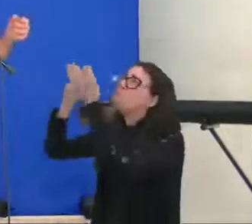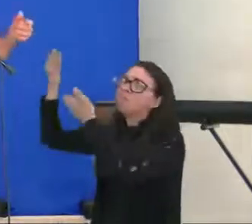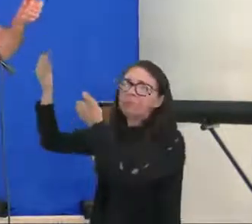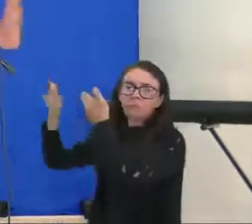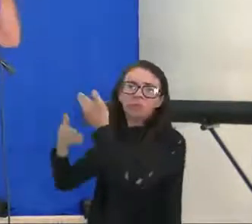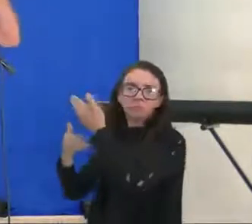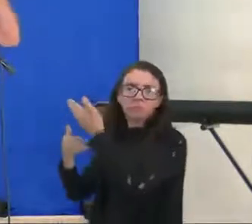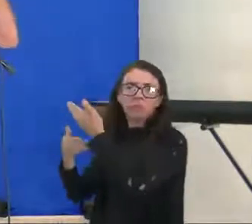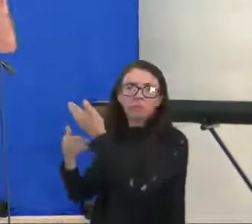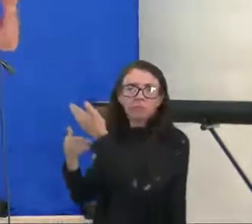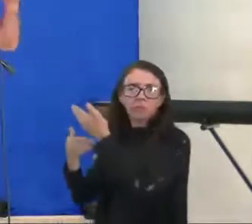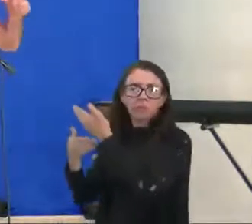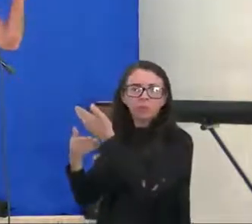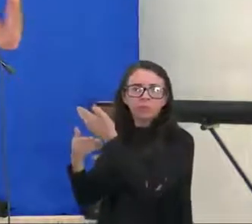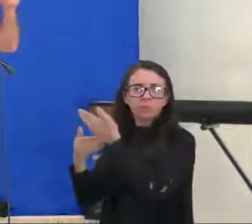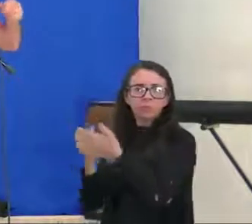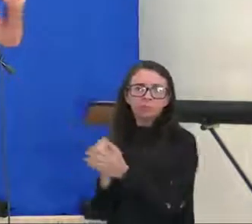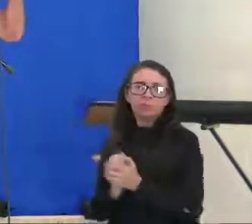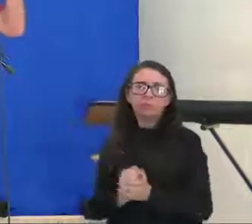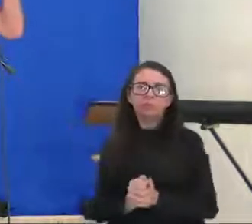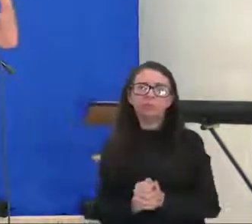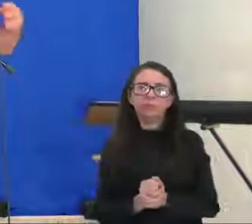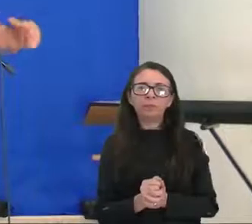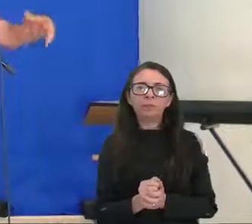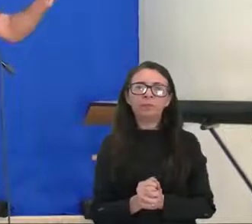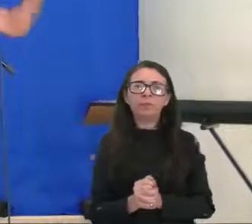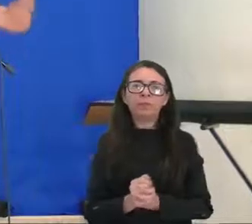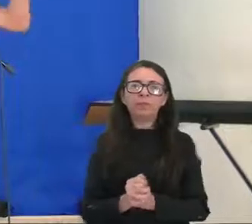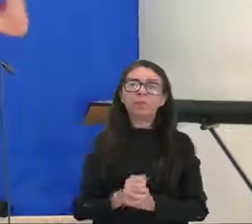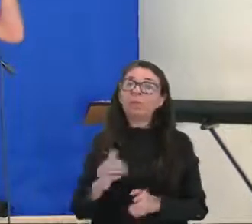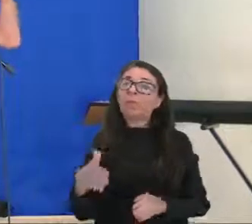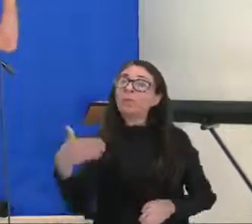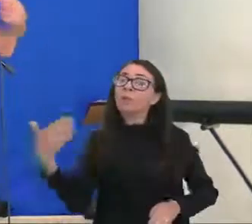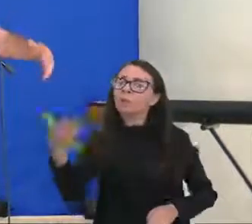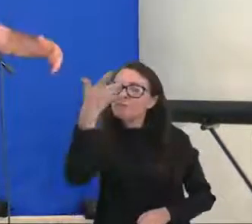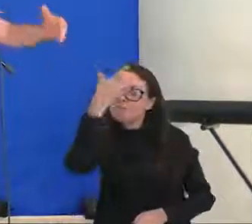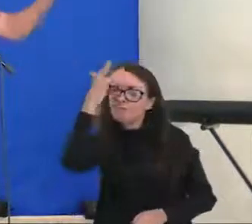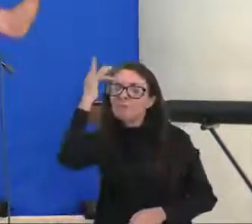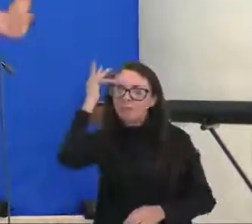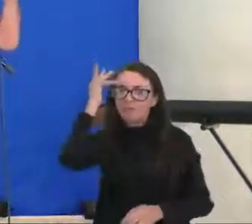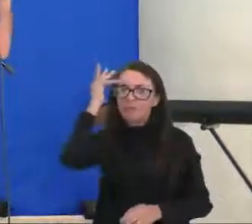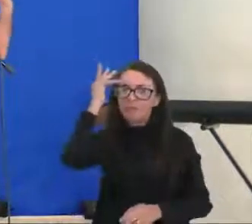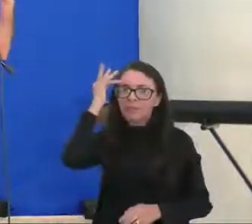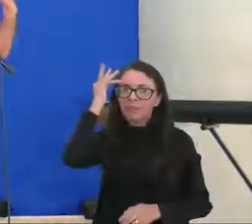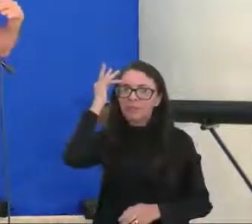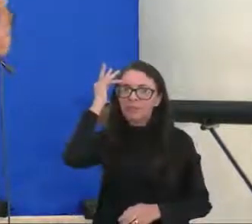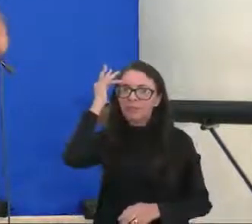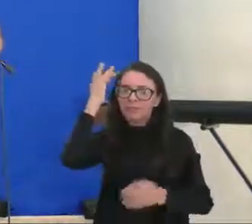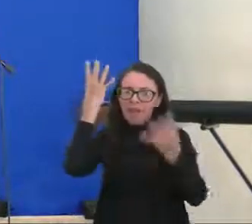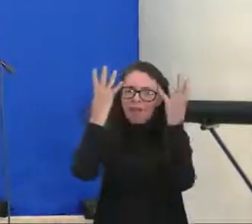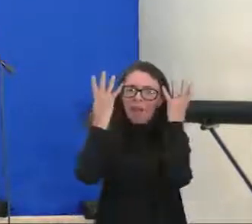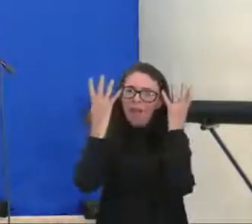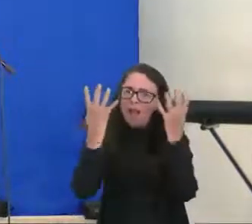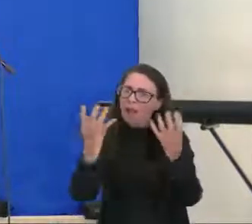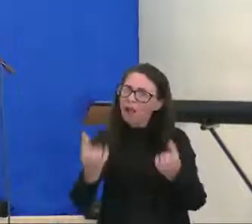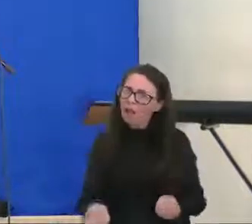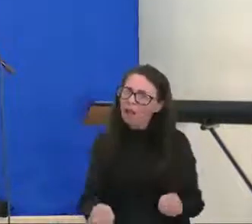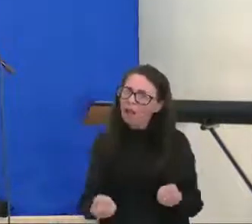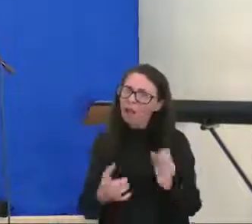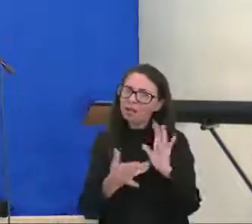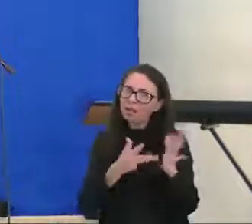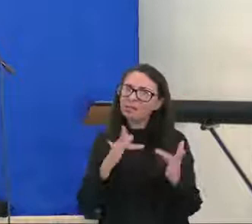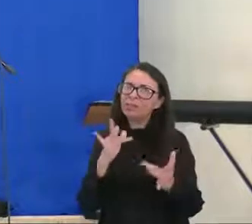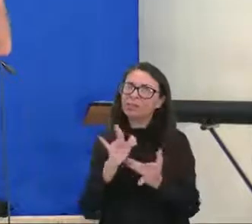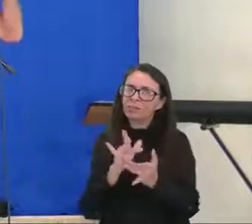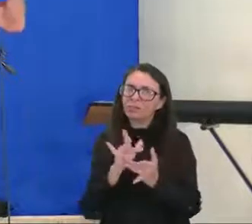que realmente reconhece Jesus como seu Salvador, arrepende dos seus pecados verdadeiramente, o Espírito Santo habita agora em